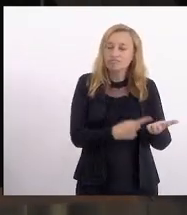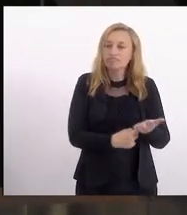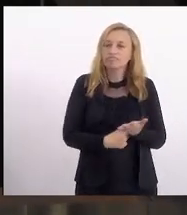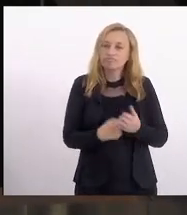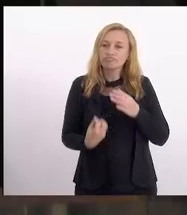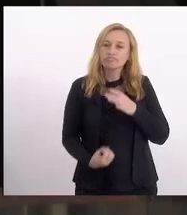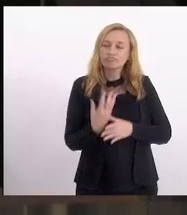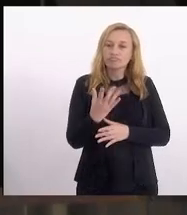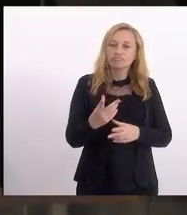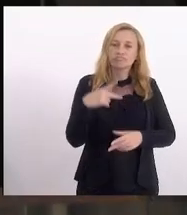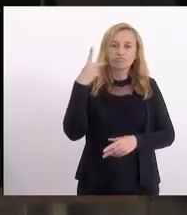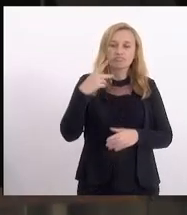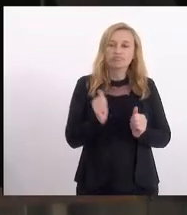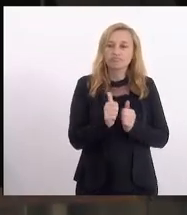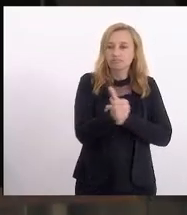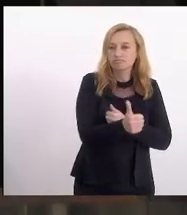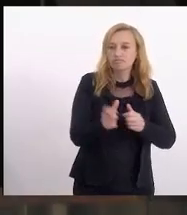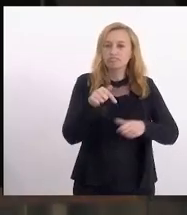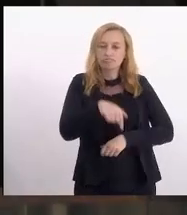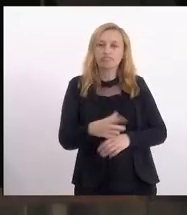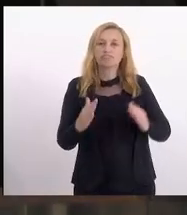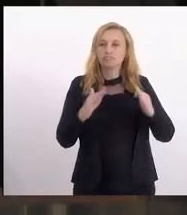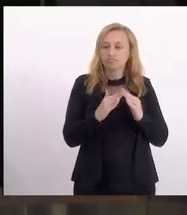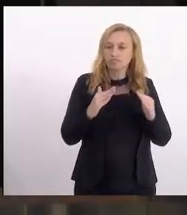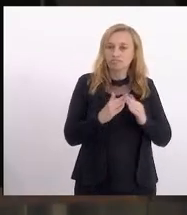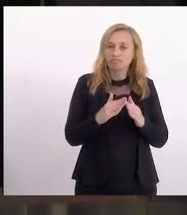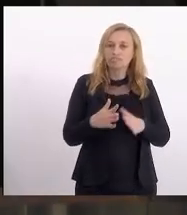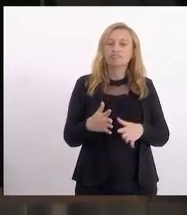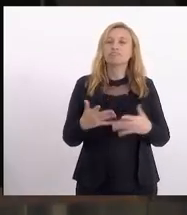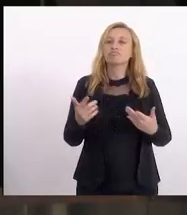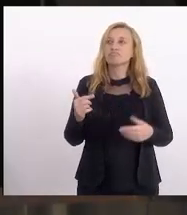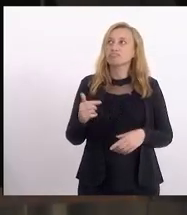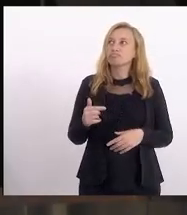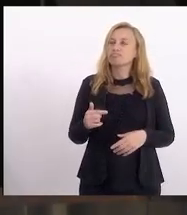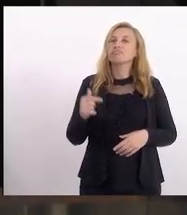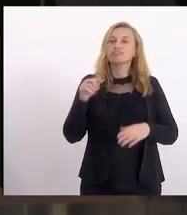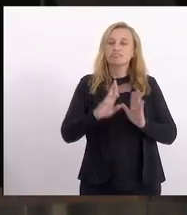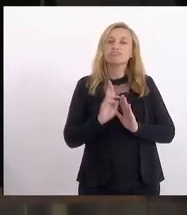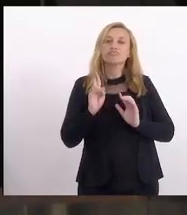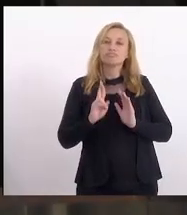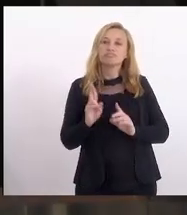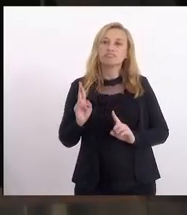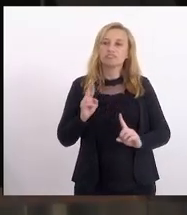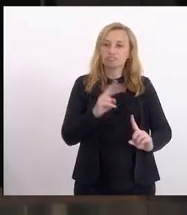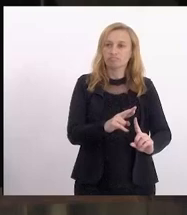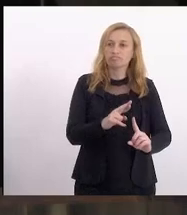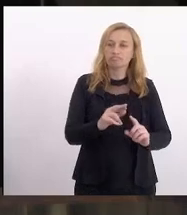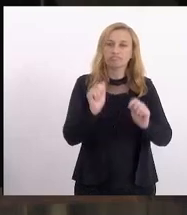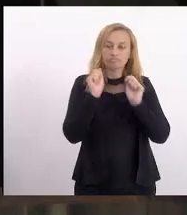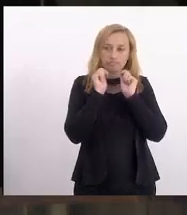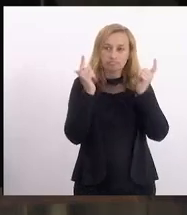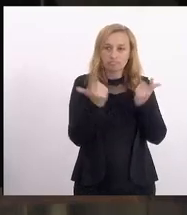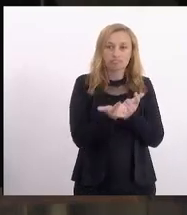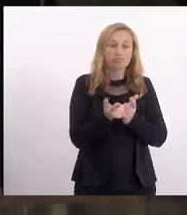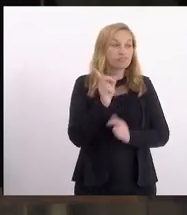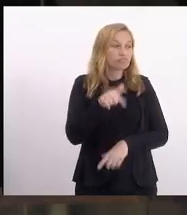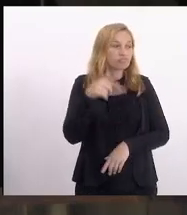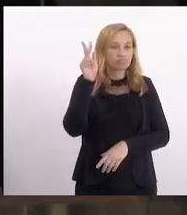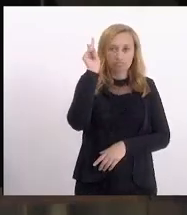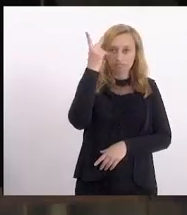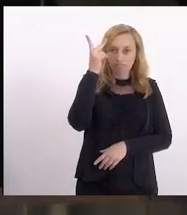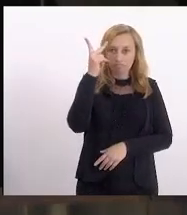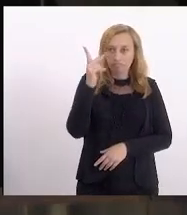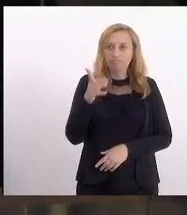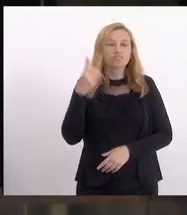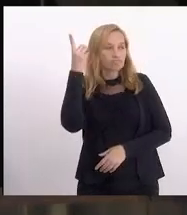a frente parlamentar aqui na casa que eu presido. Faço uma menção aqui referente à Assembleia Legislativa, que é uma menção histórica,